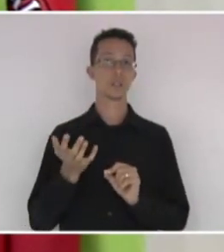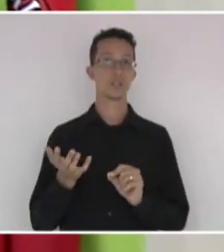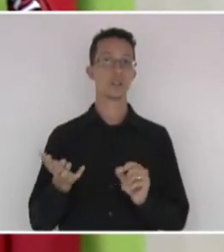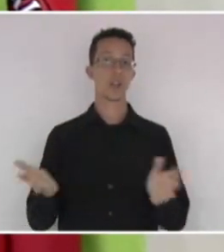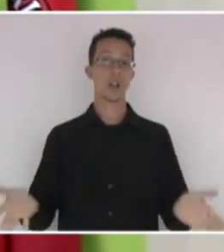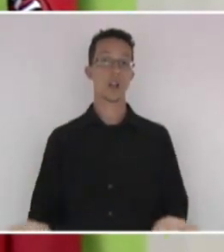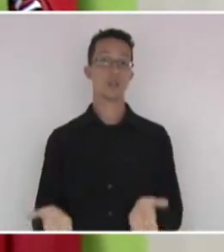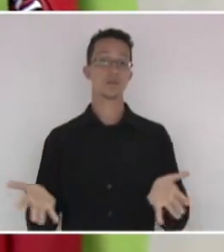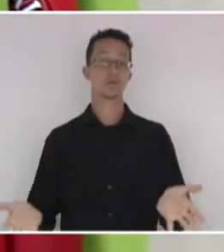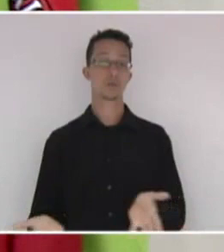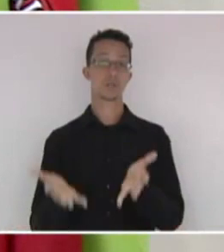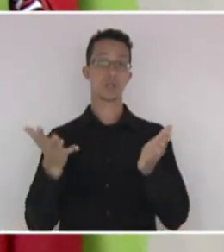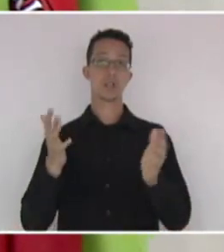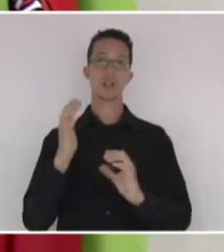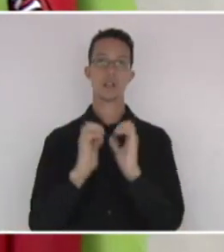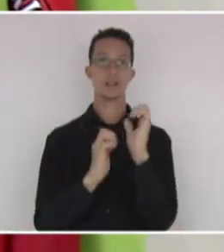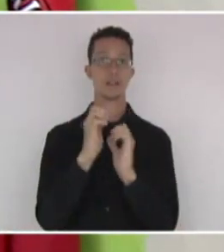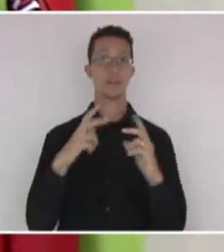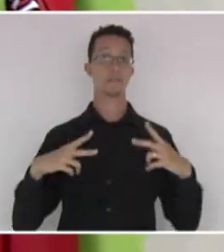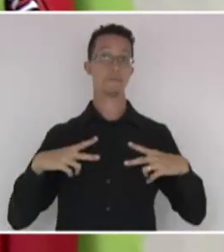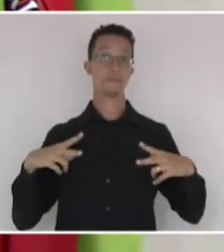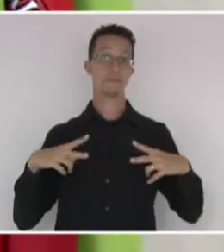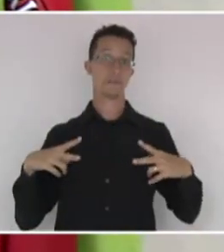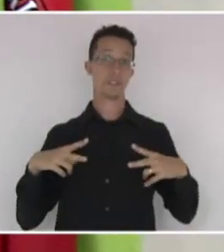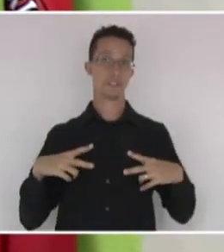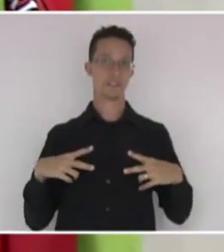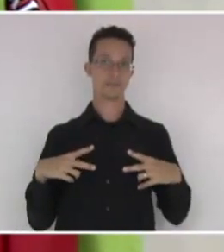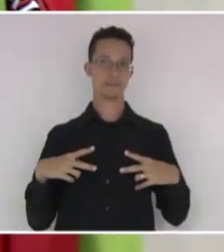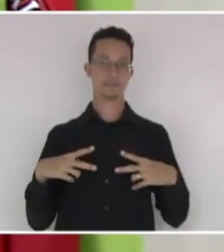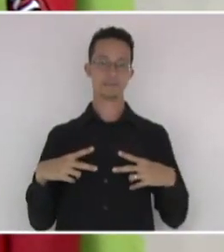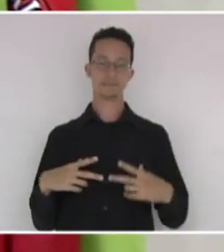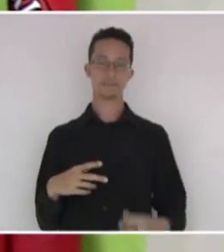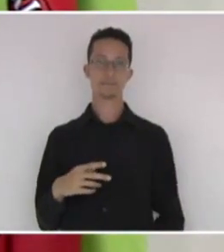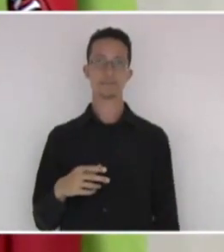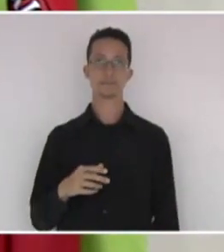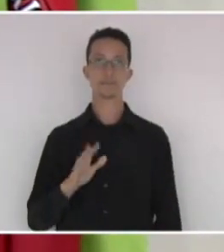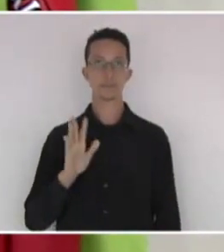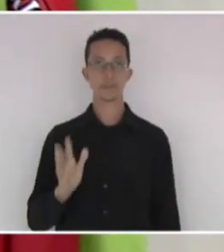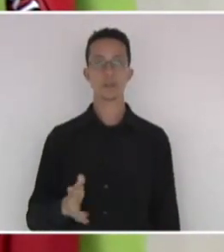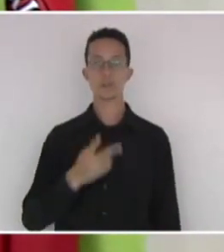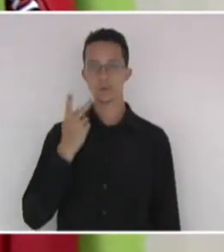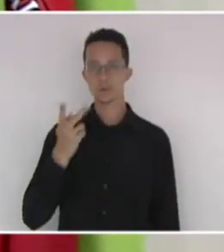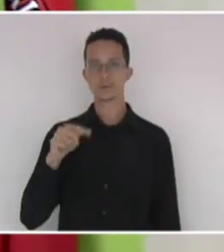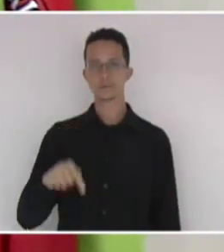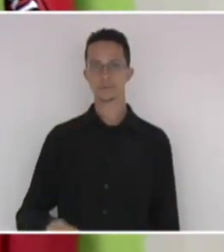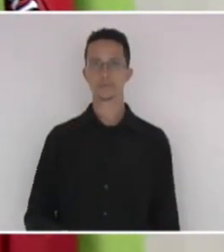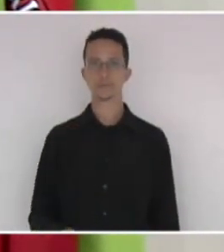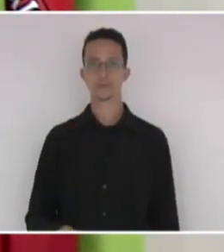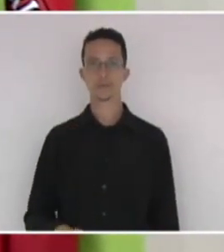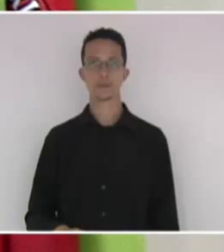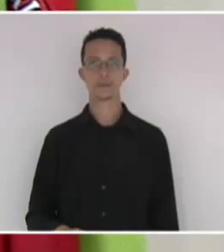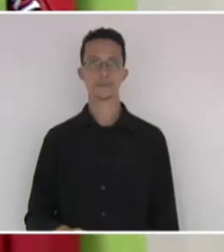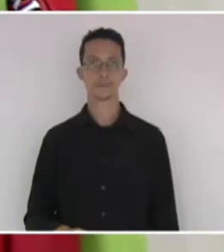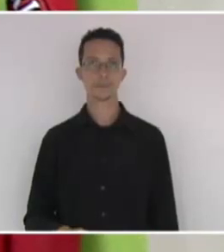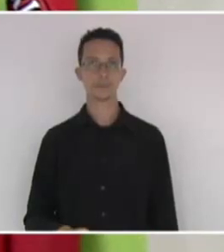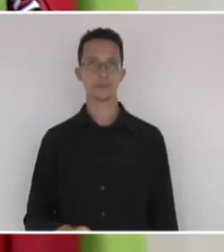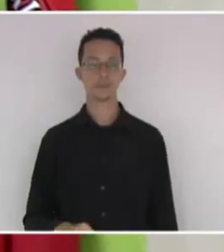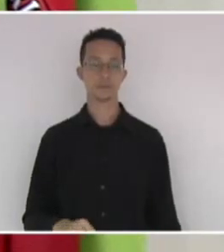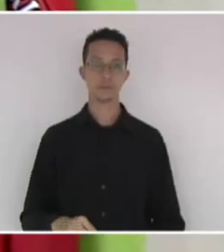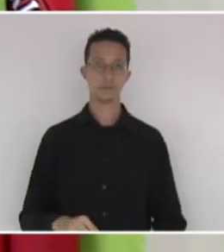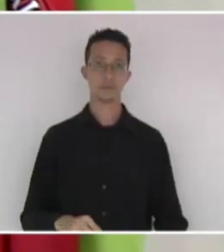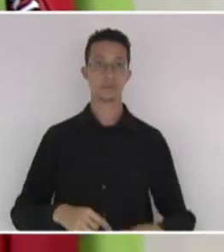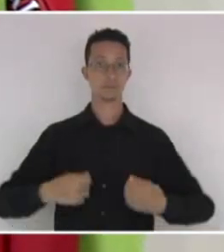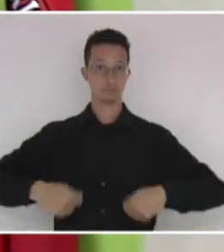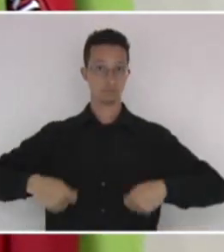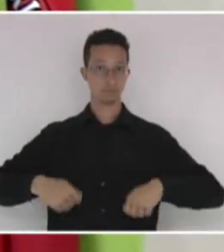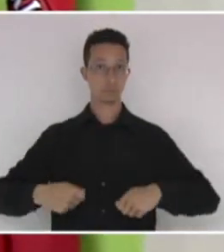privadas. Nós também já dissemos e entendemos, como foi dito aqui por outros deputados, a necessidade de